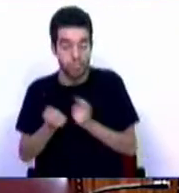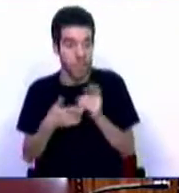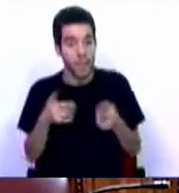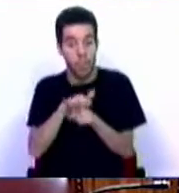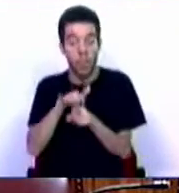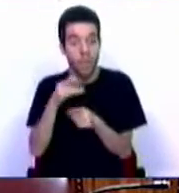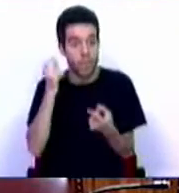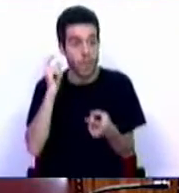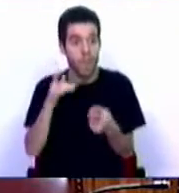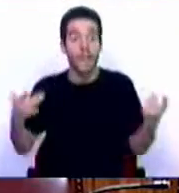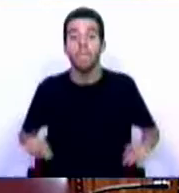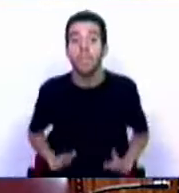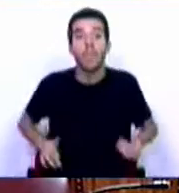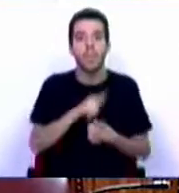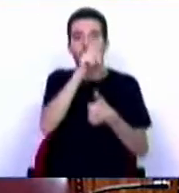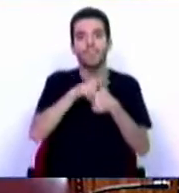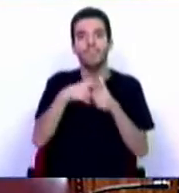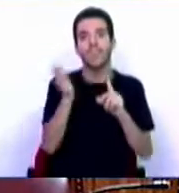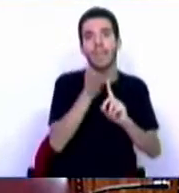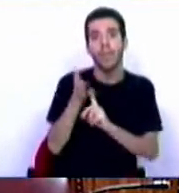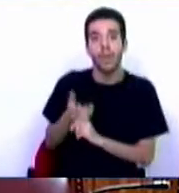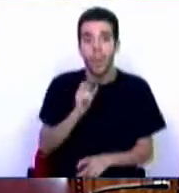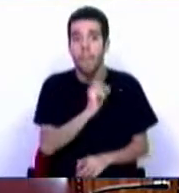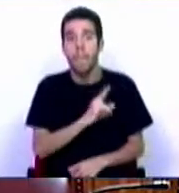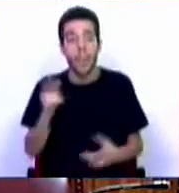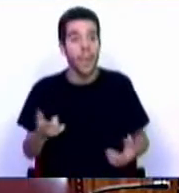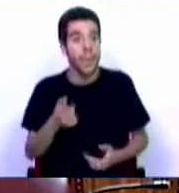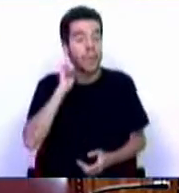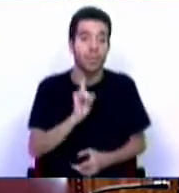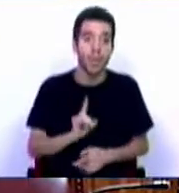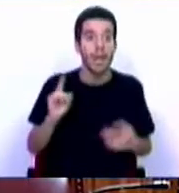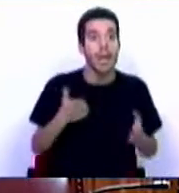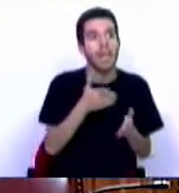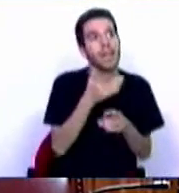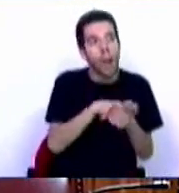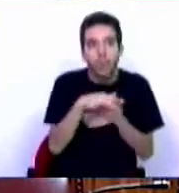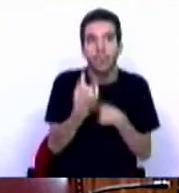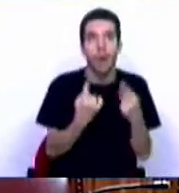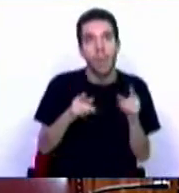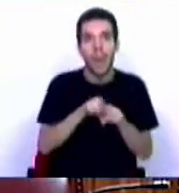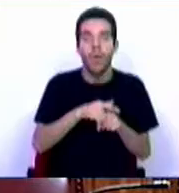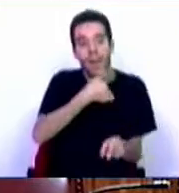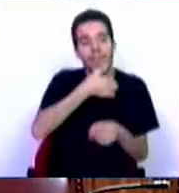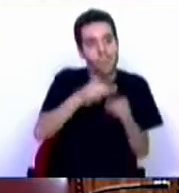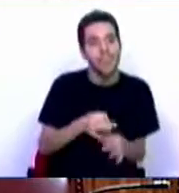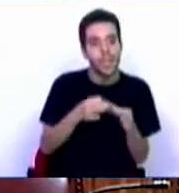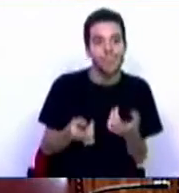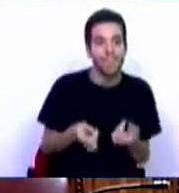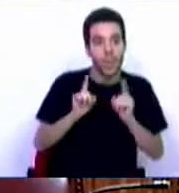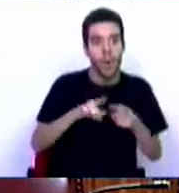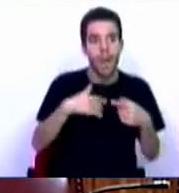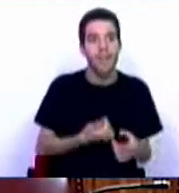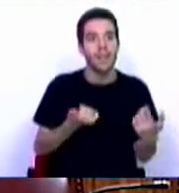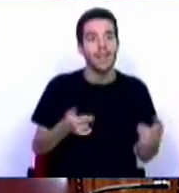plano sancionatório parece-nos relevante. Isto é, percebemos que, em algumas circunstâncias, possa não ser a mais decisiva, ou seja, que esta disposição contra a